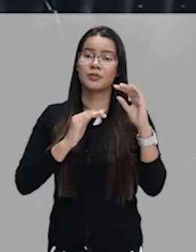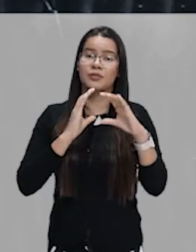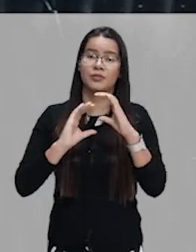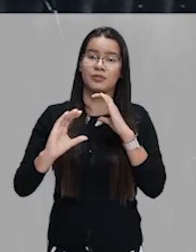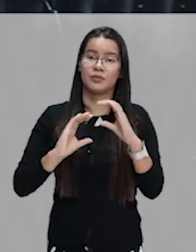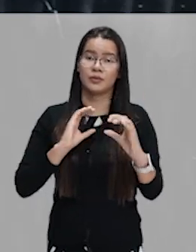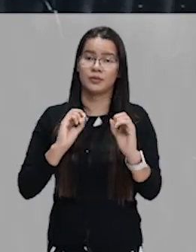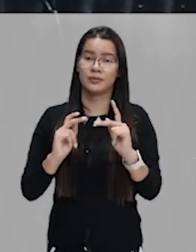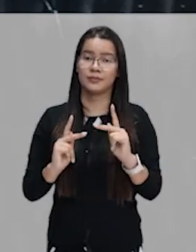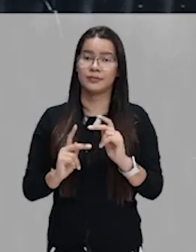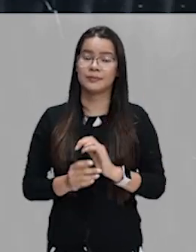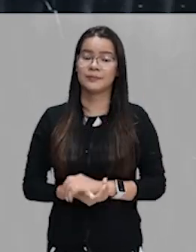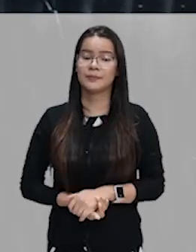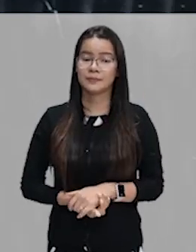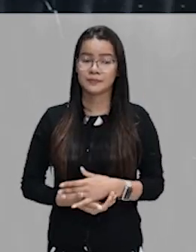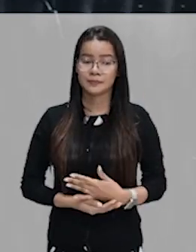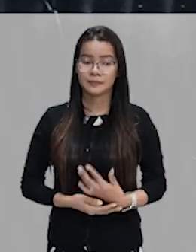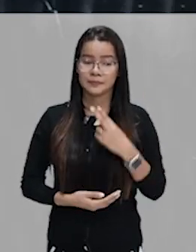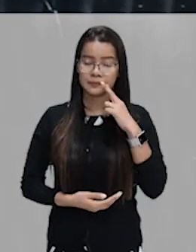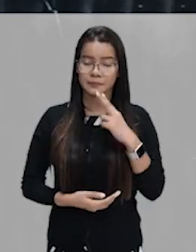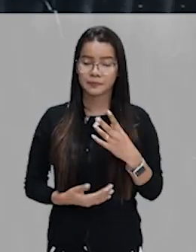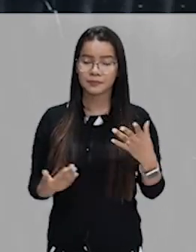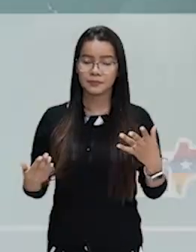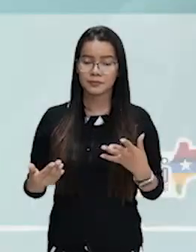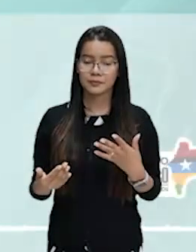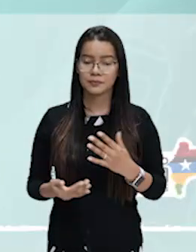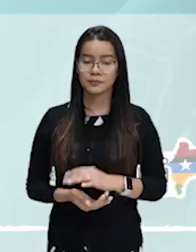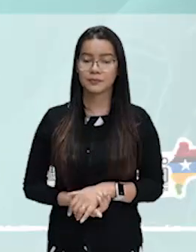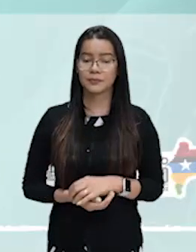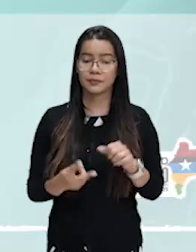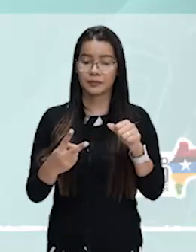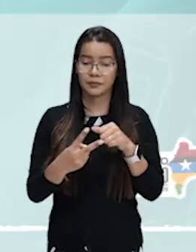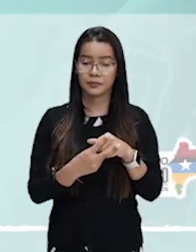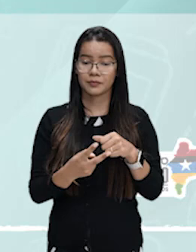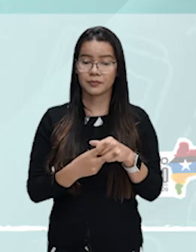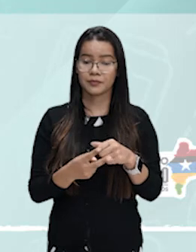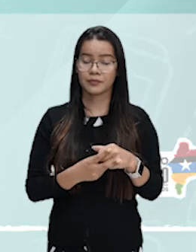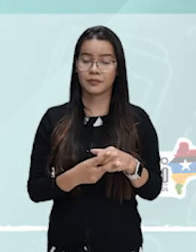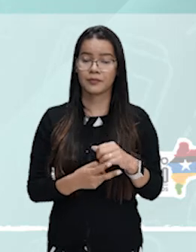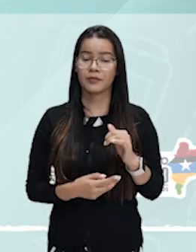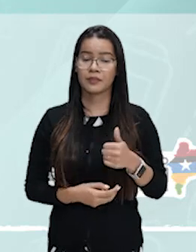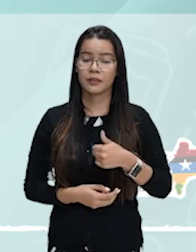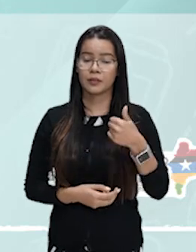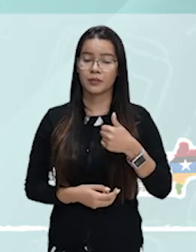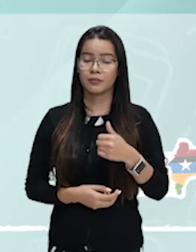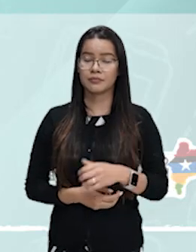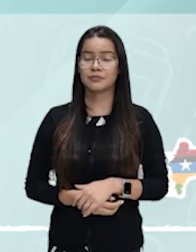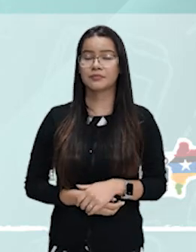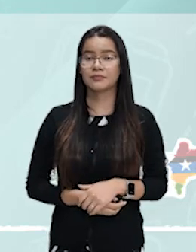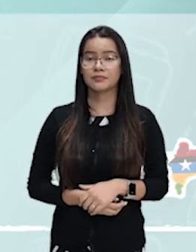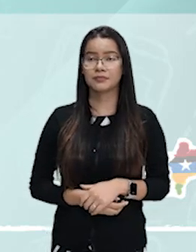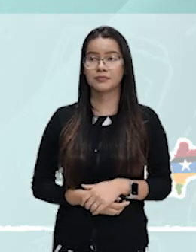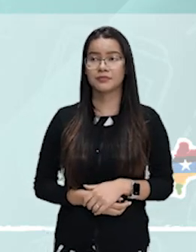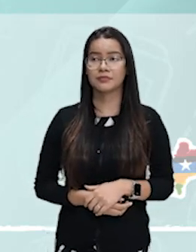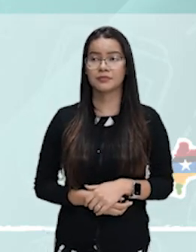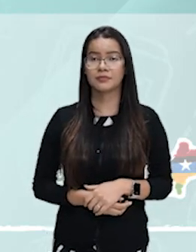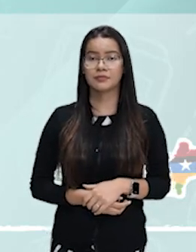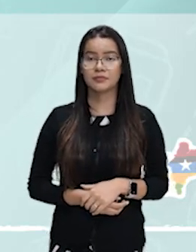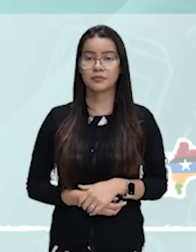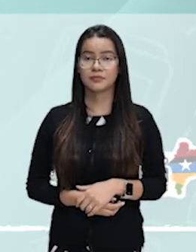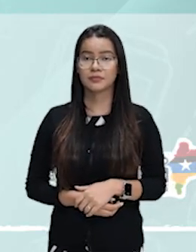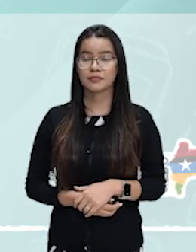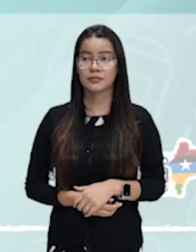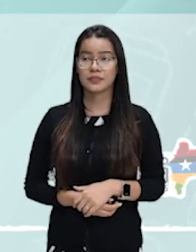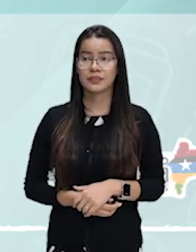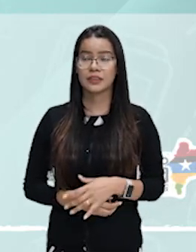comunicação, ok? Então, vejamos lá. O verbo dare to be. Primeiro, it's a verbal form in English